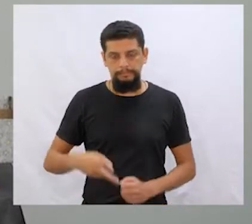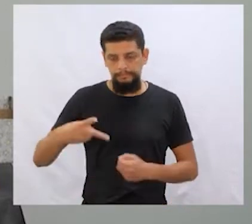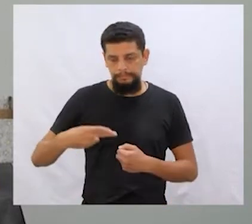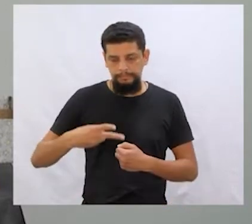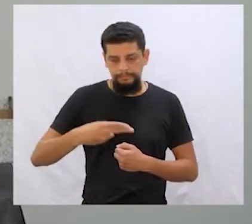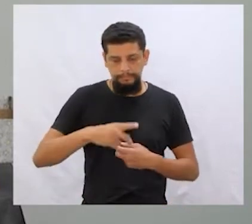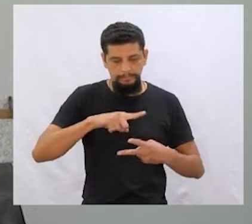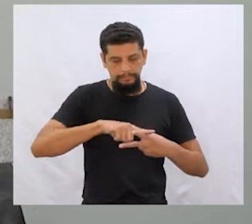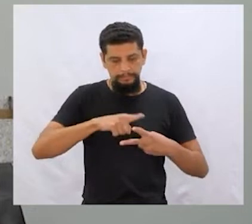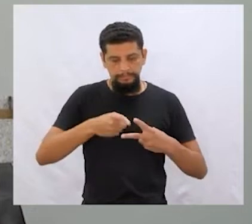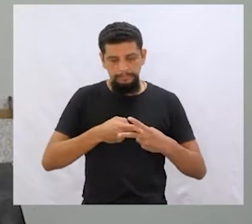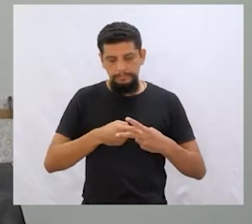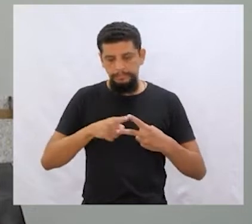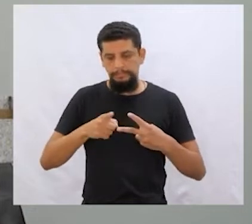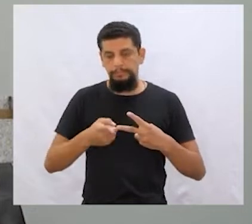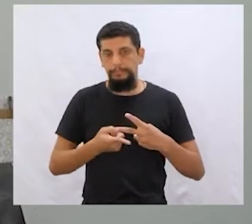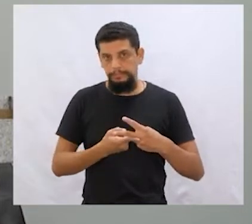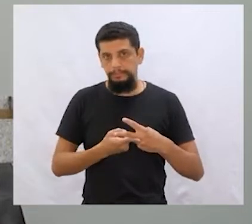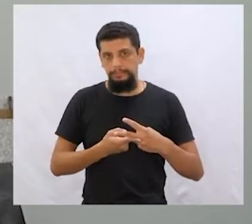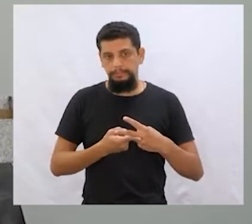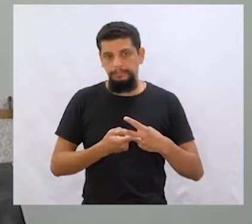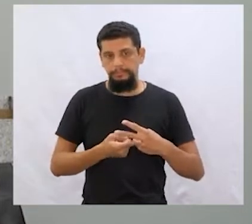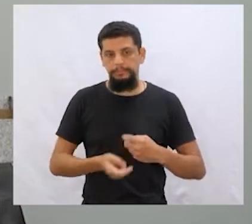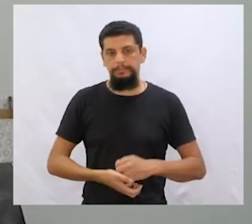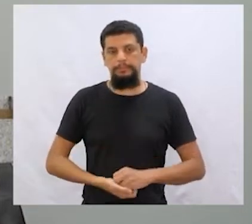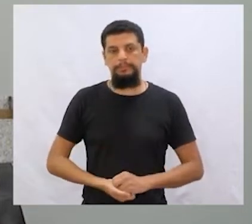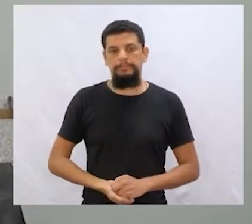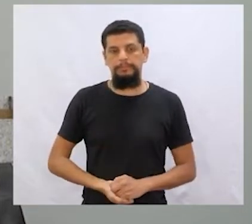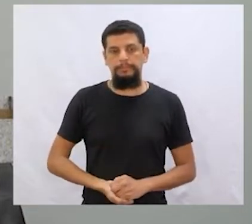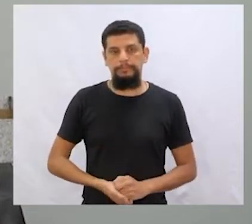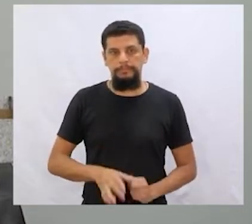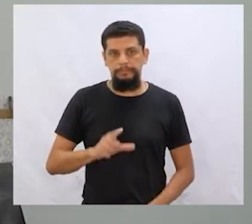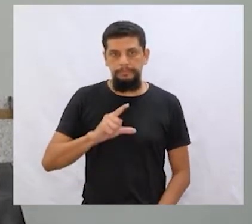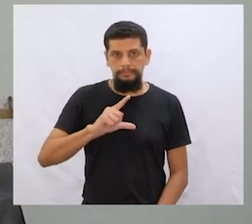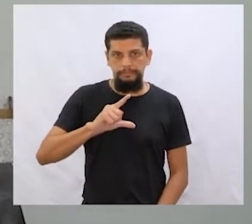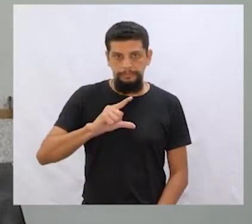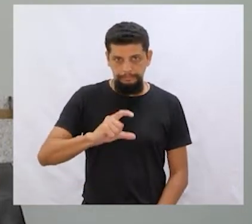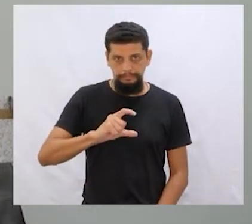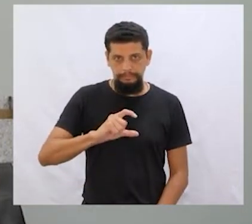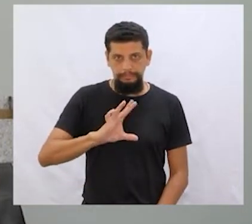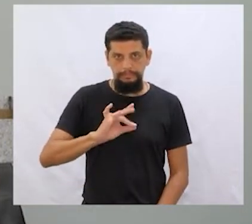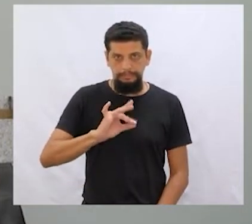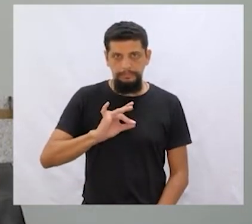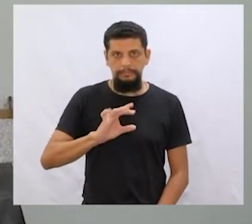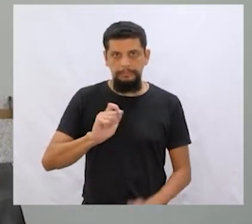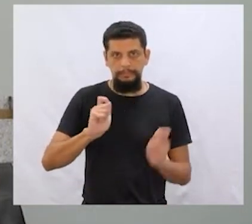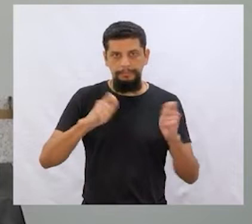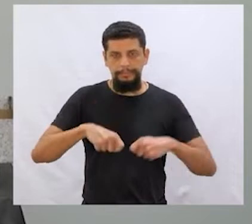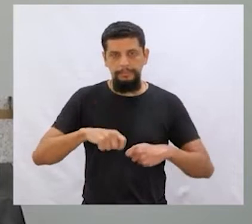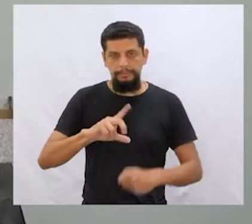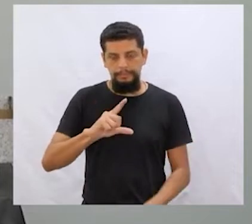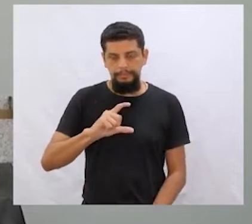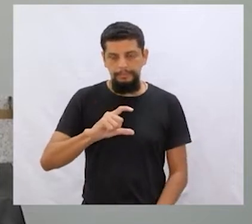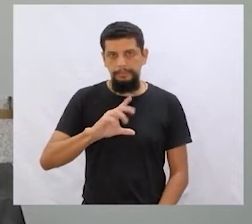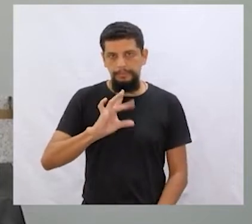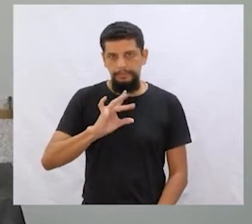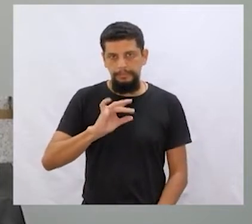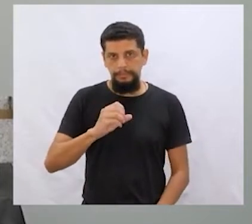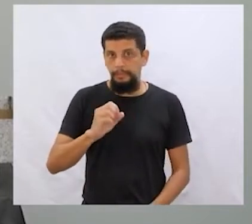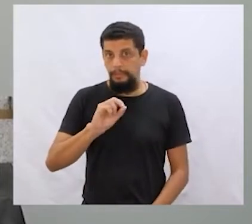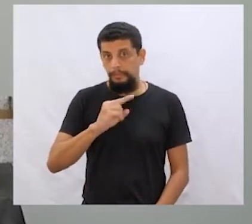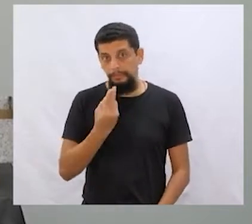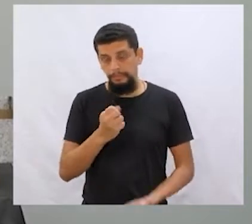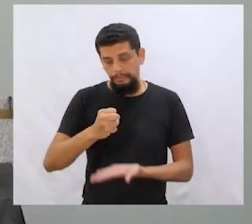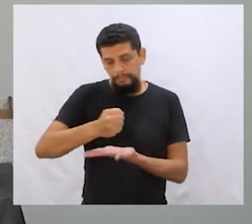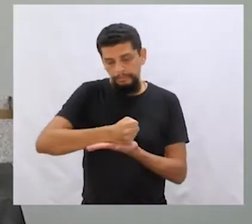A tesoura sem ponta Sem ponta. e a cola, que pode ser líquida ou